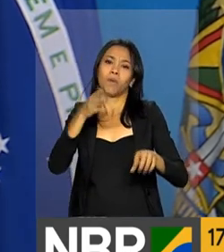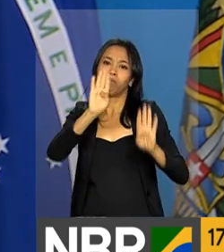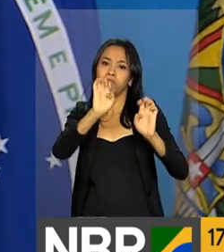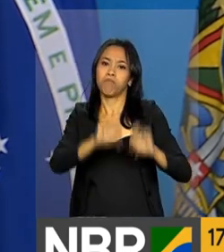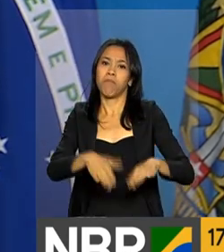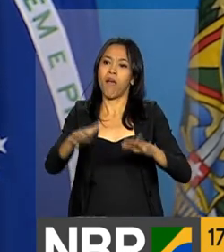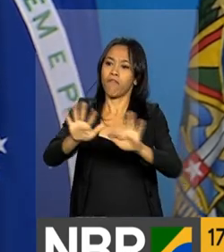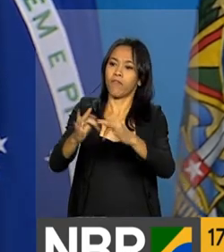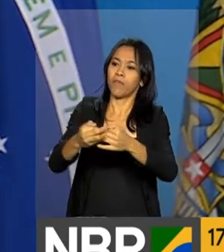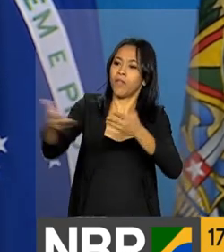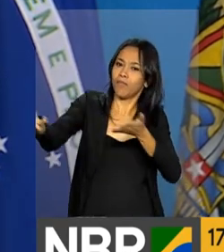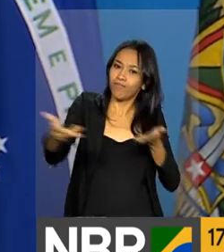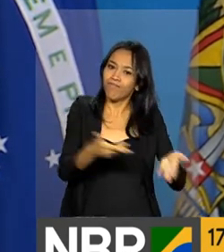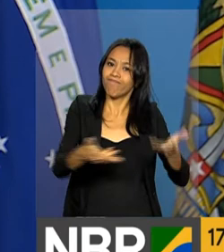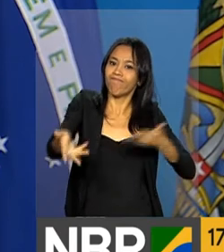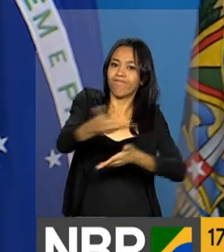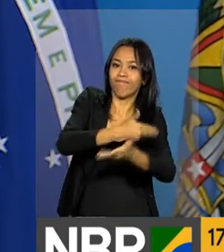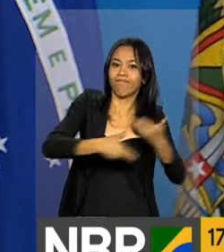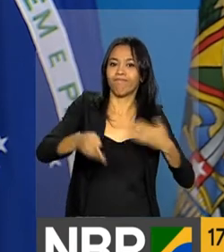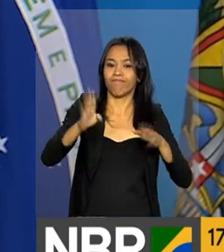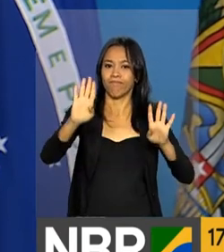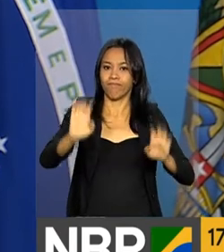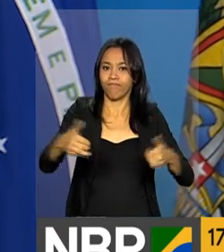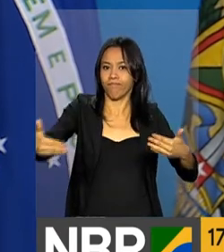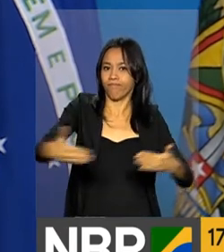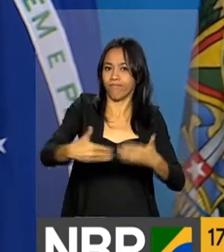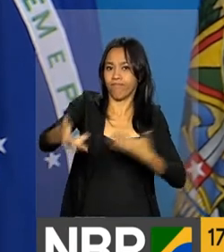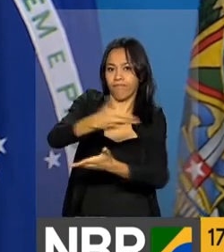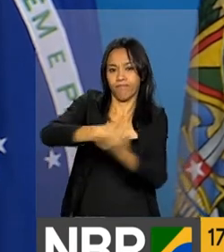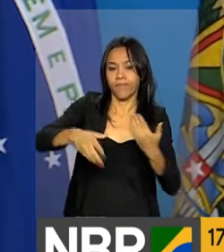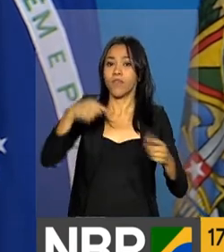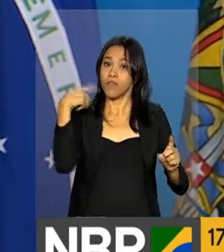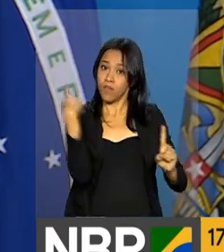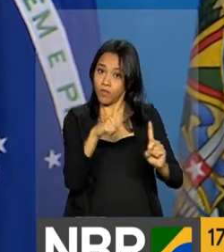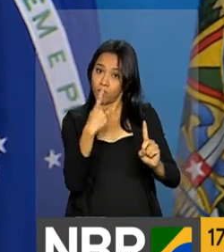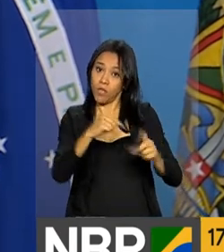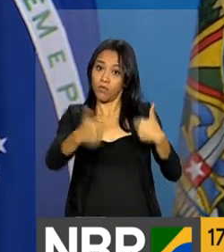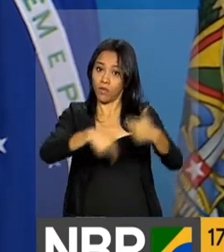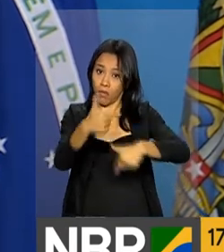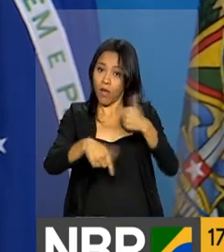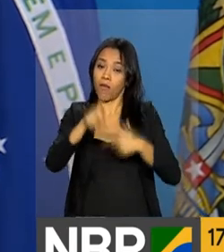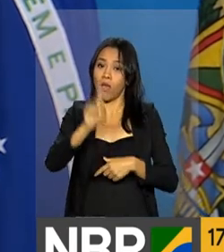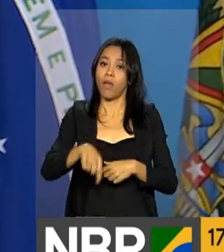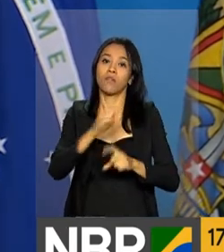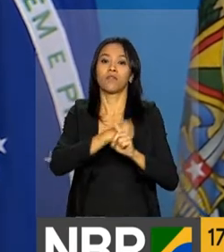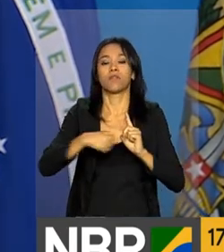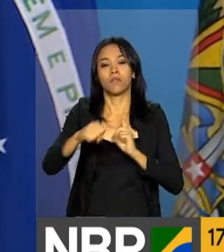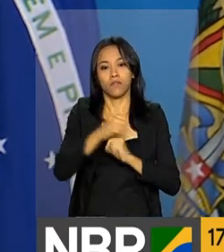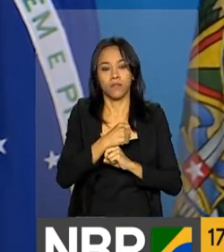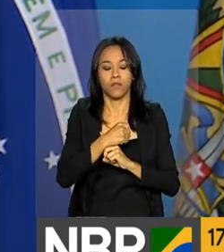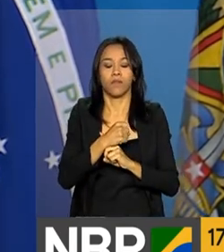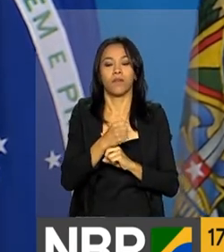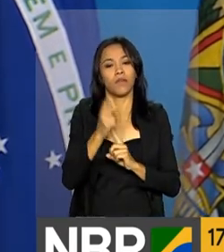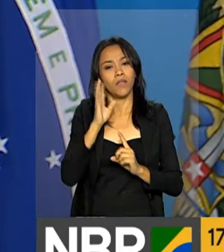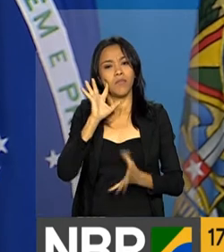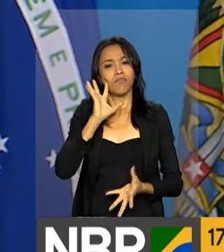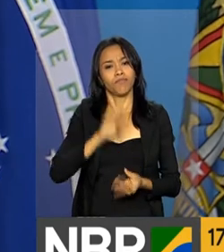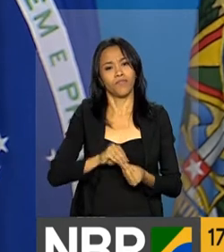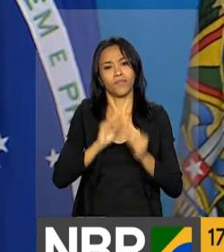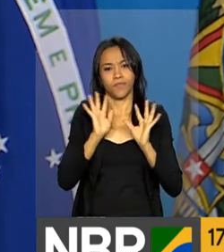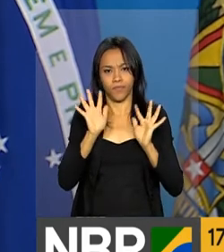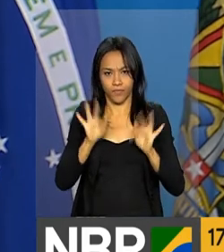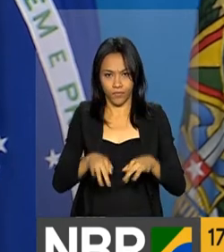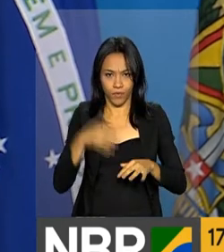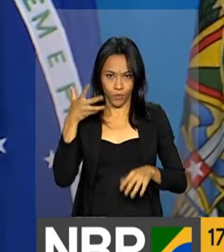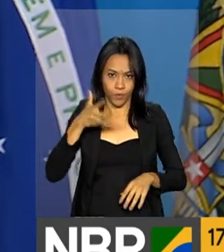né? E faz, volto a dizer, vou ser repetitivo, um trabalho social extraordinário. E para finalizar,